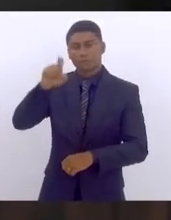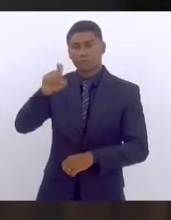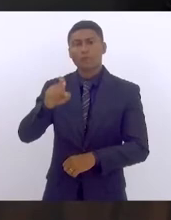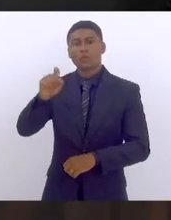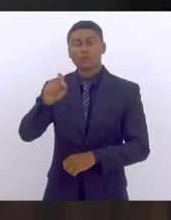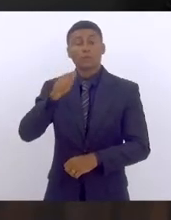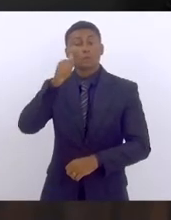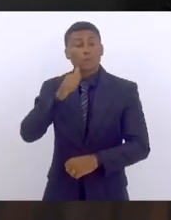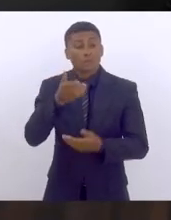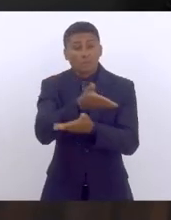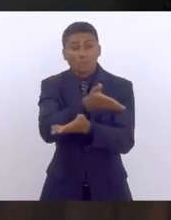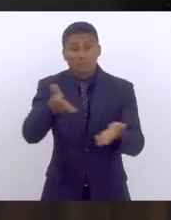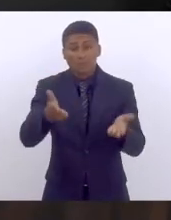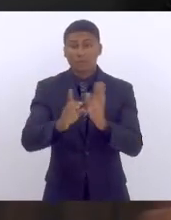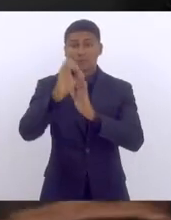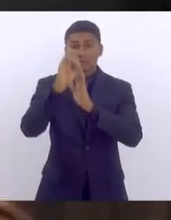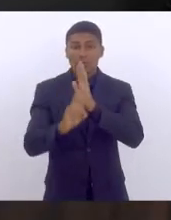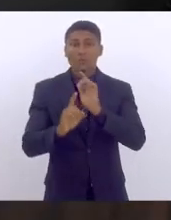das mulheres terem